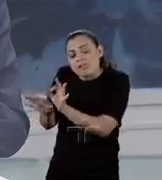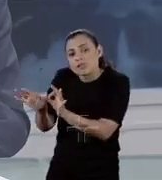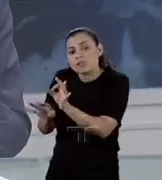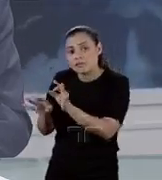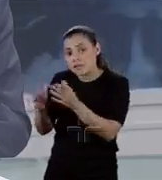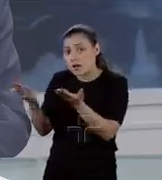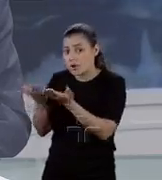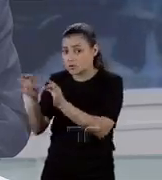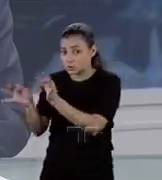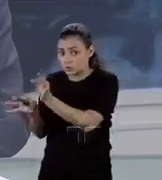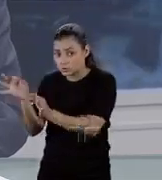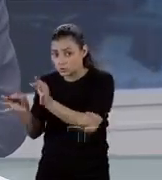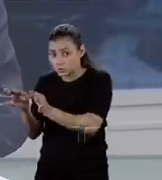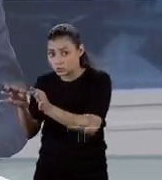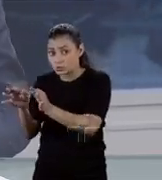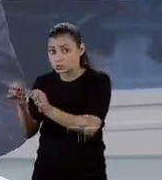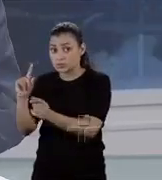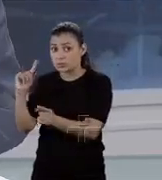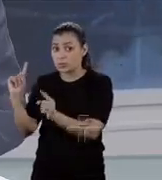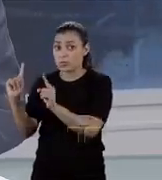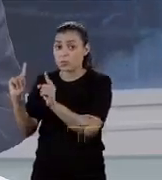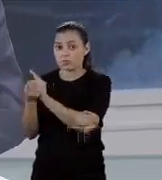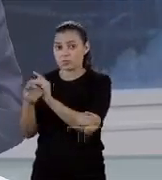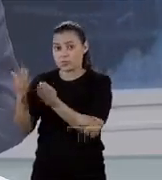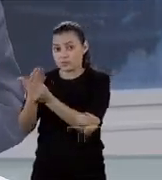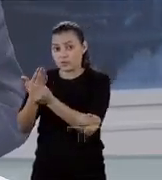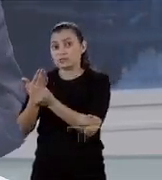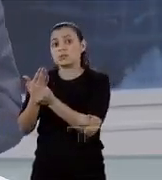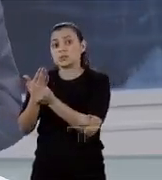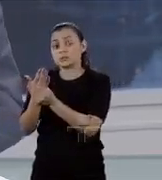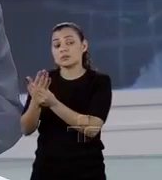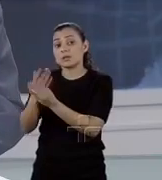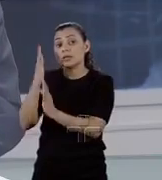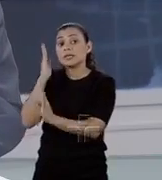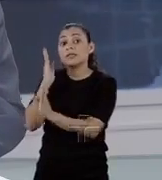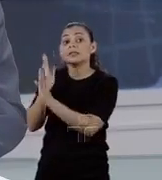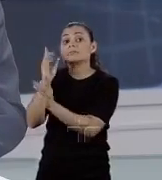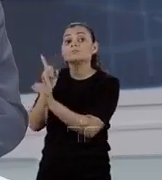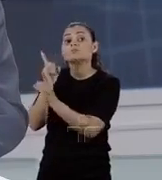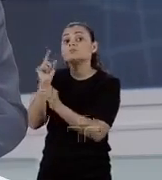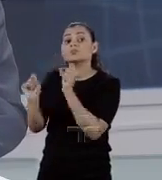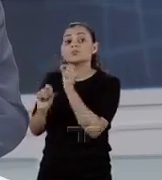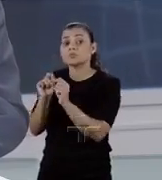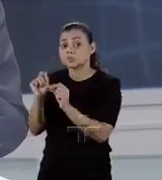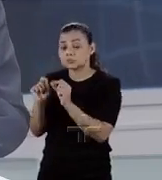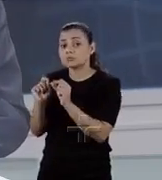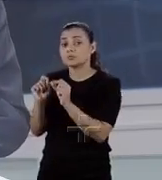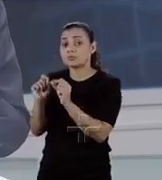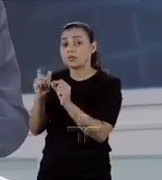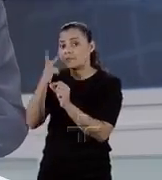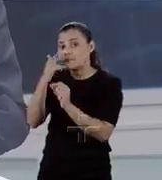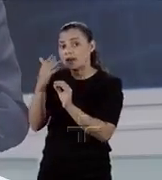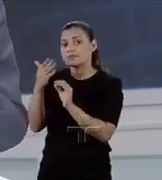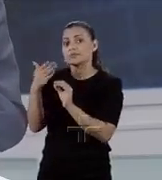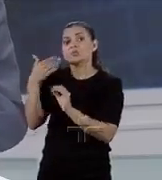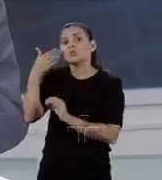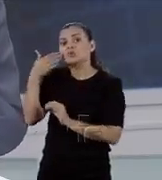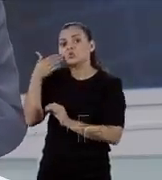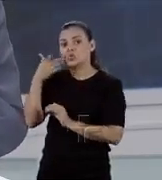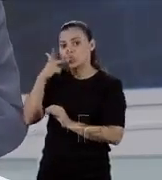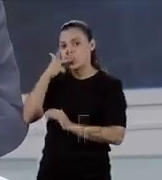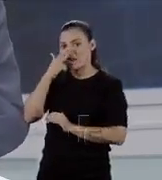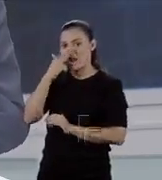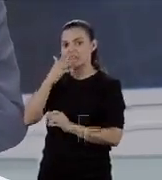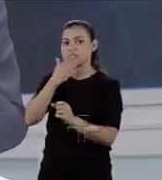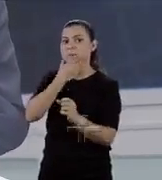decisão judicial combatida no recurso, se identificando uma política machista a